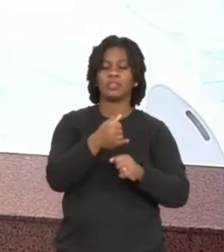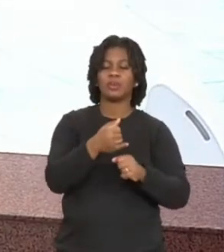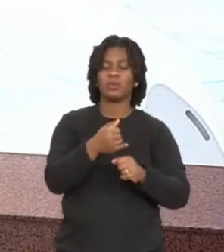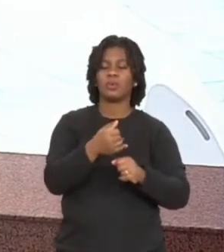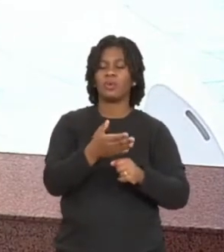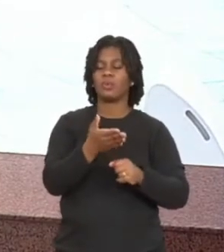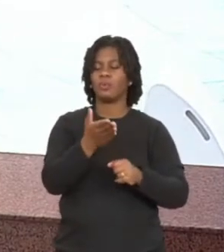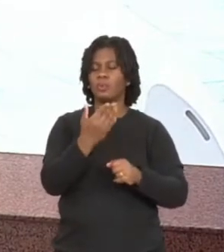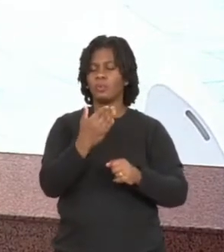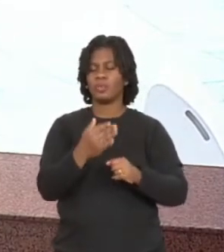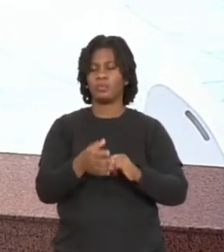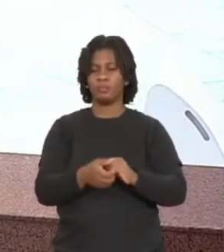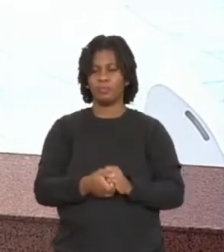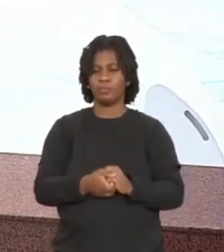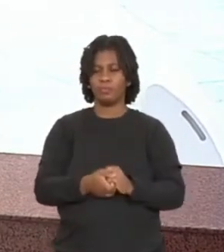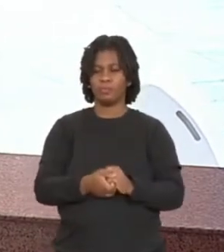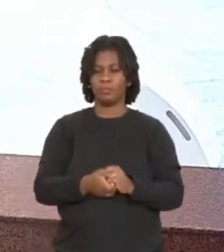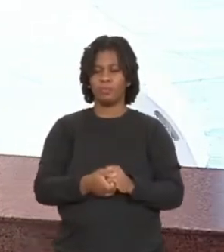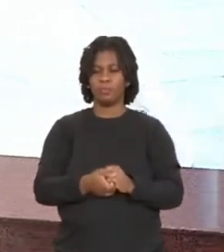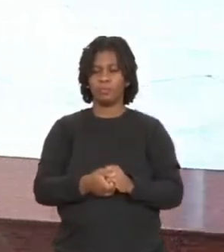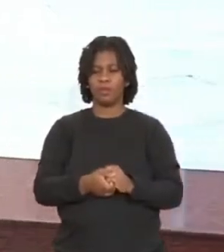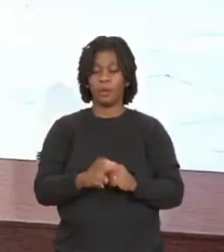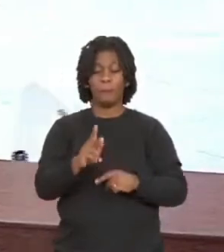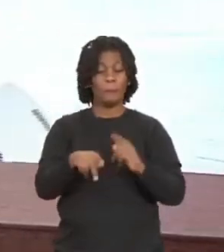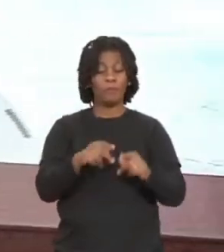É uma igreja sem respeito a Deus.